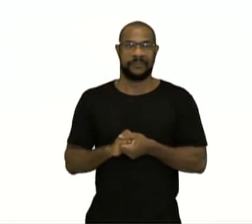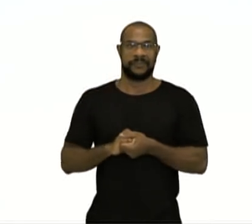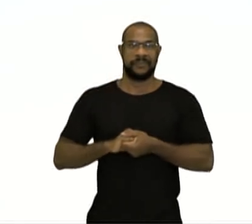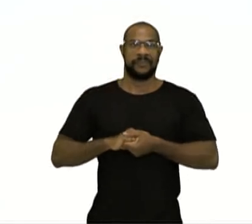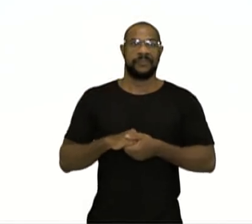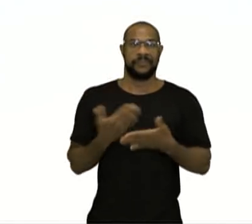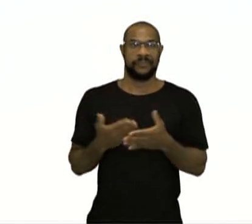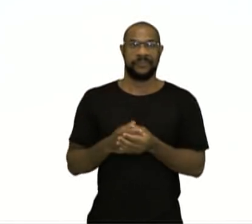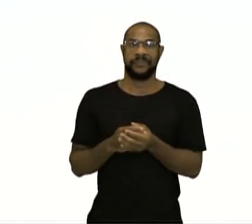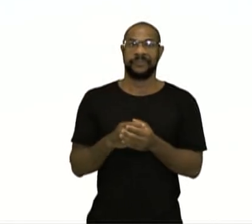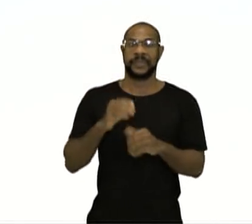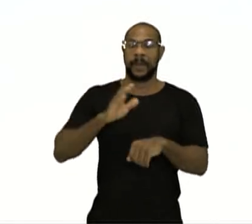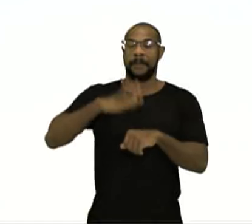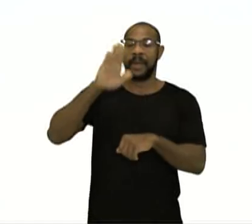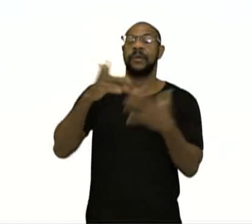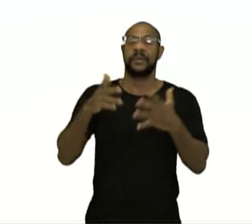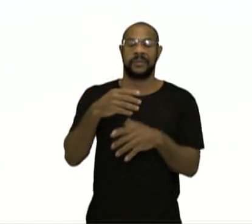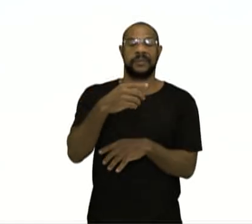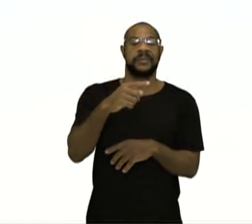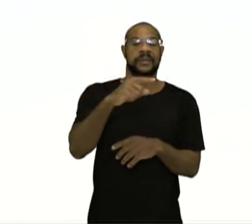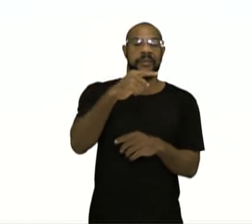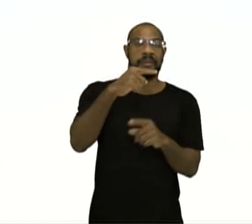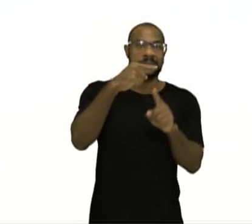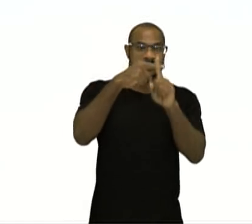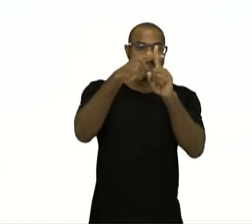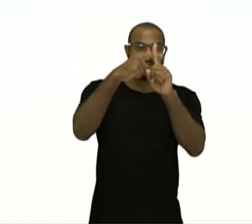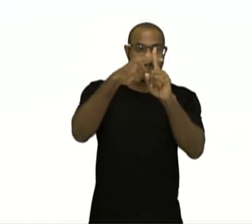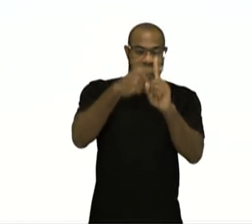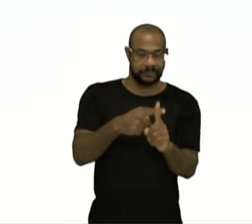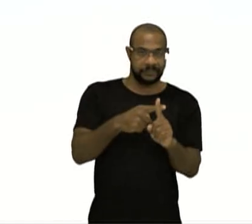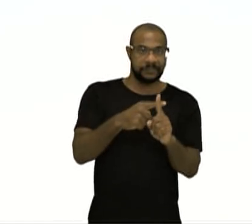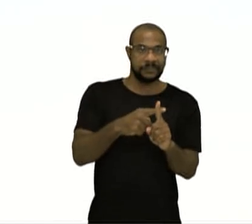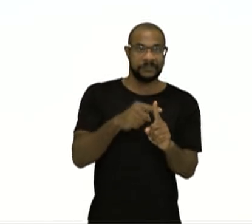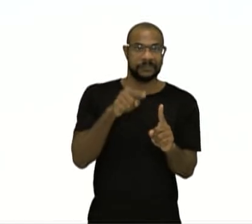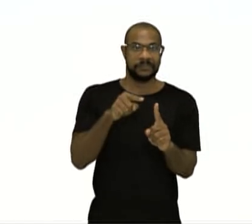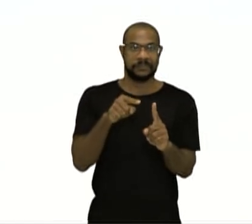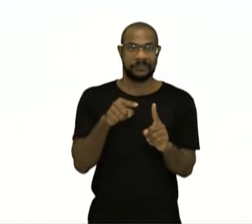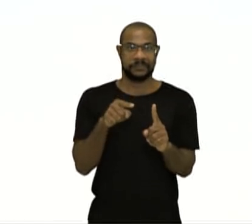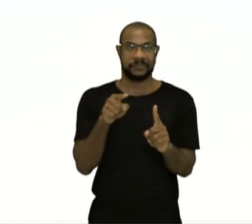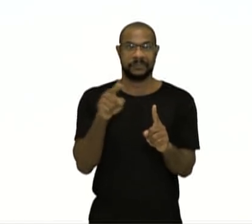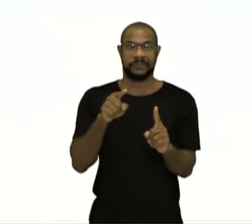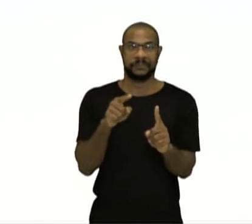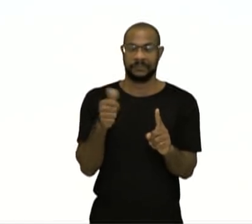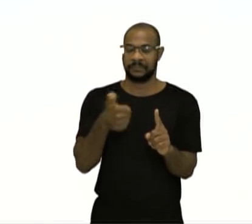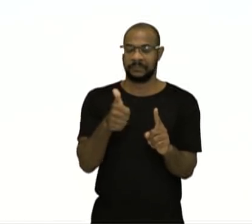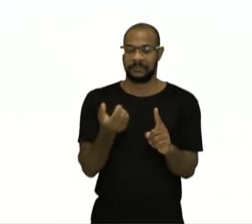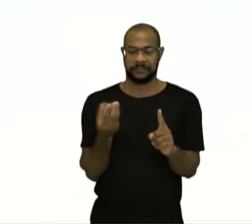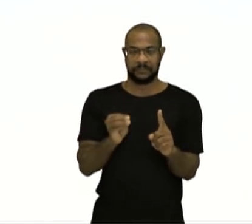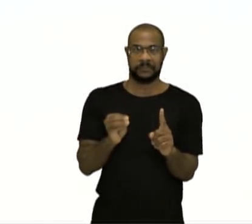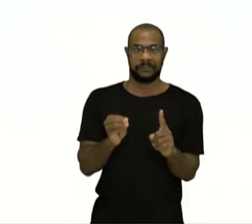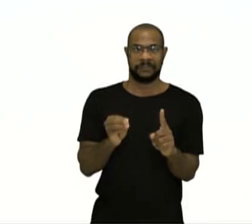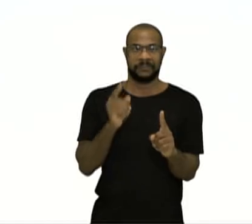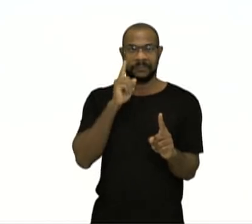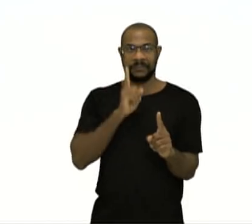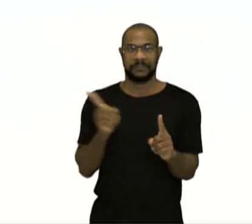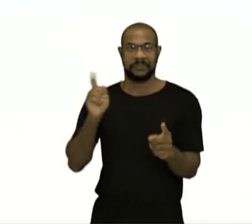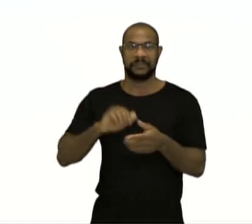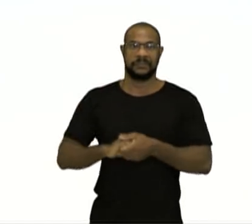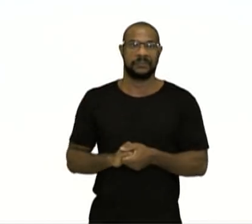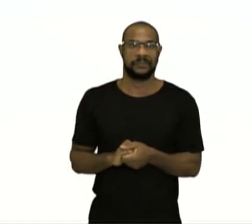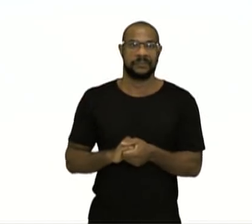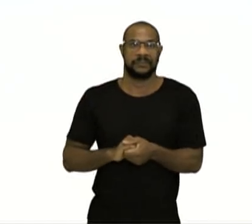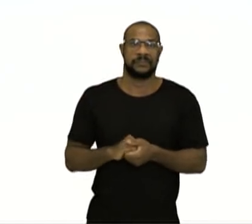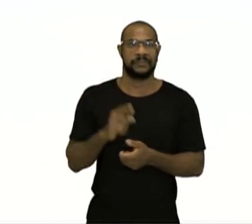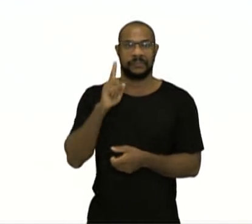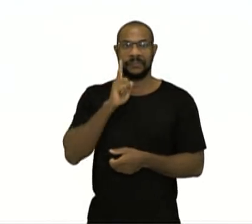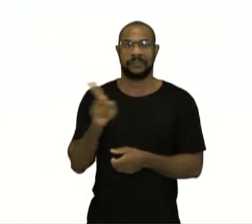número. O maior é o 41, então o sinal dele aqui vai prevalecer aqui. Lembrem da notação simplificada que o sinalzinho de